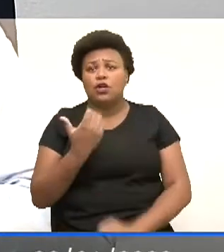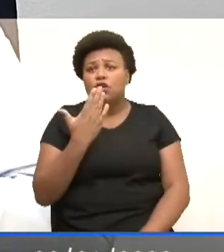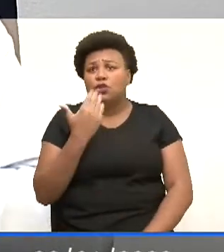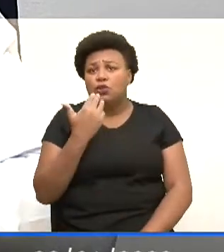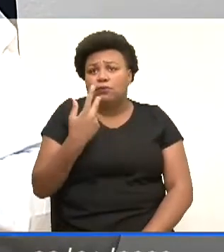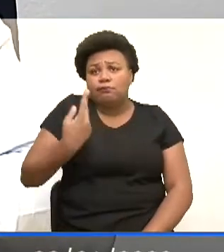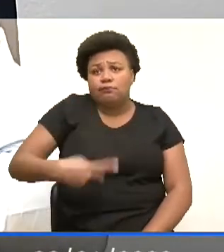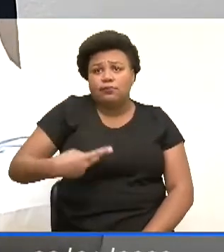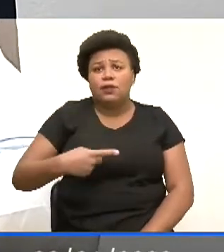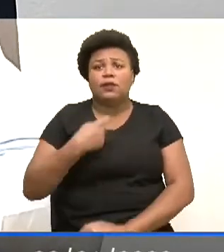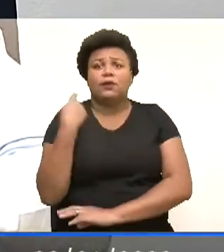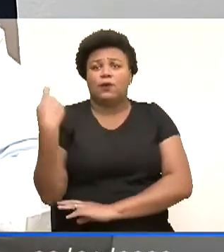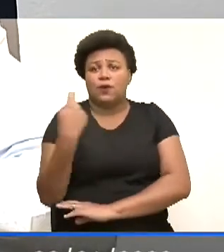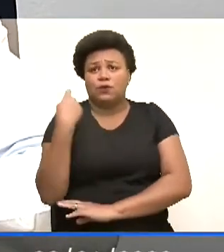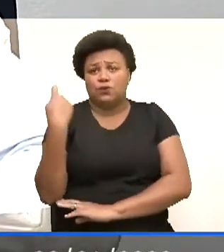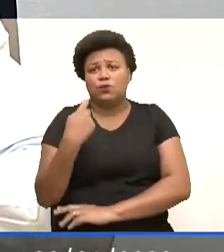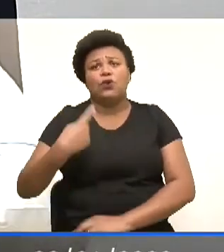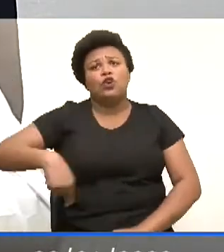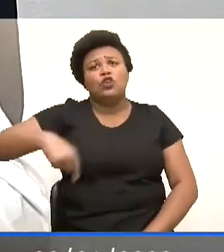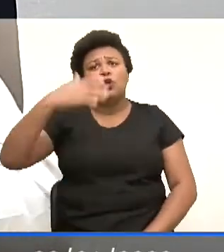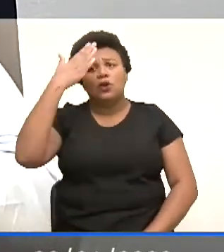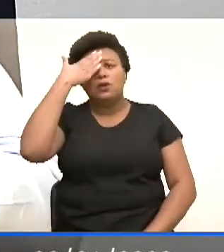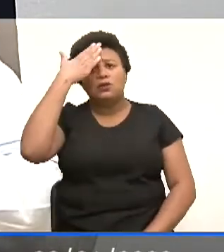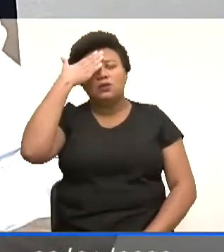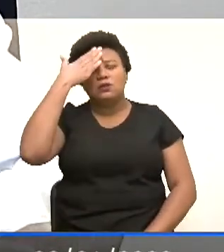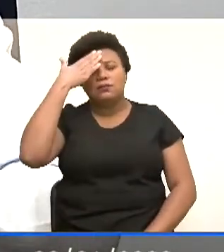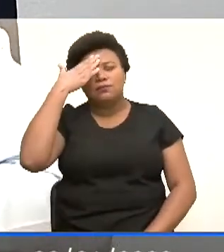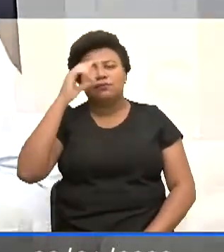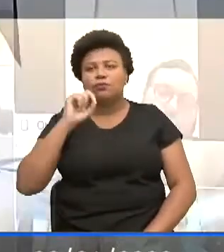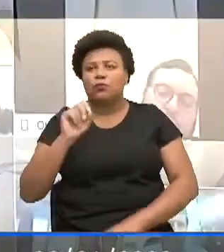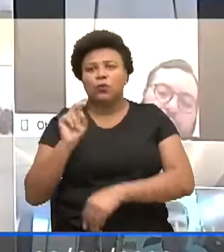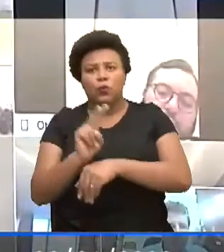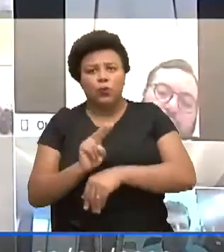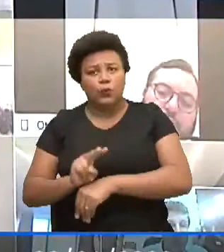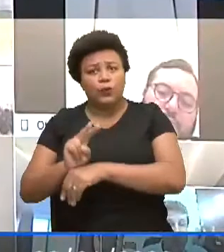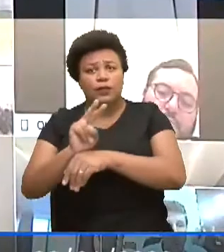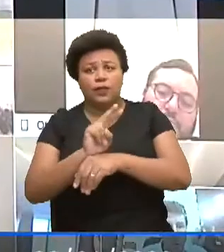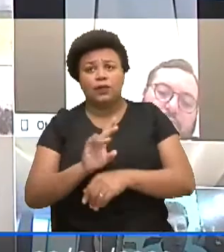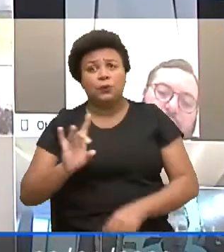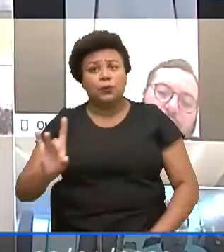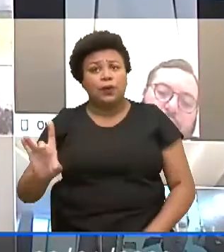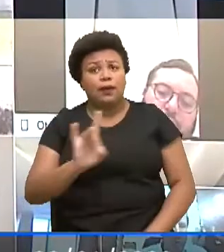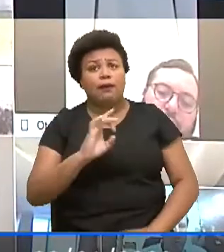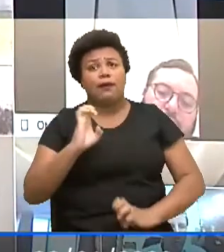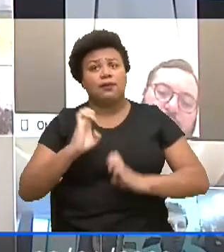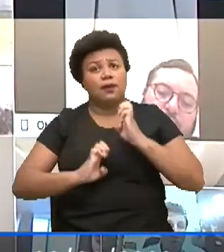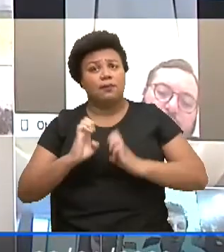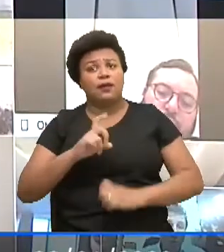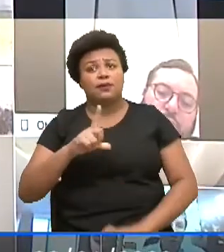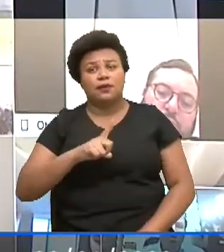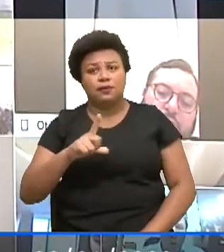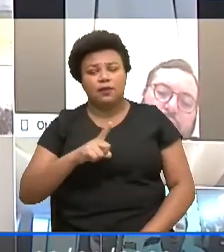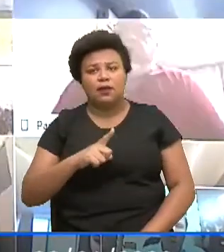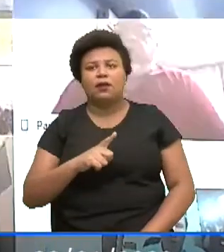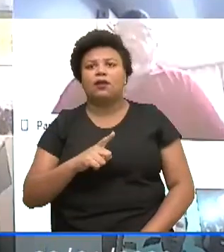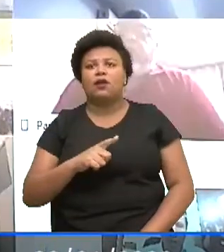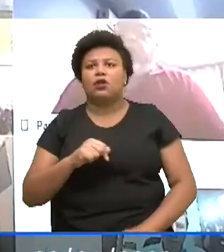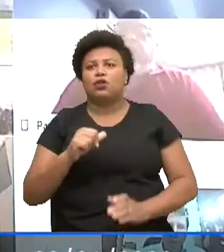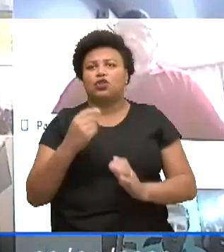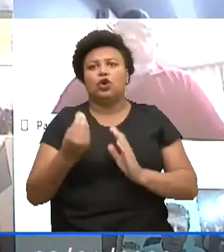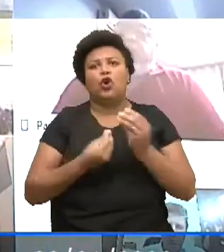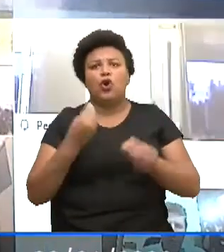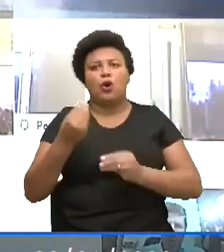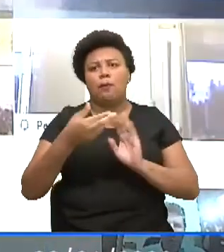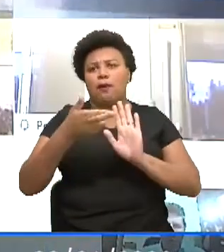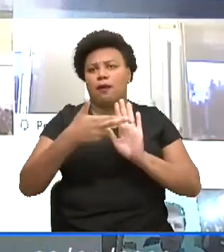Estado. Nós sabemos todos dos cuidados que cada empresa vem adotando, dos seus protocolos já